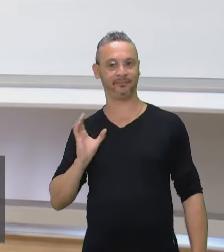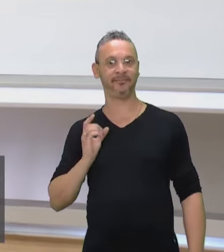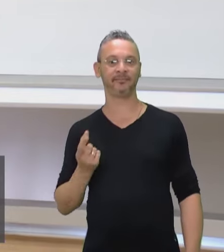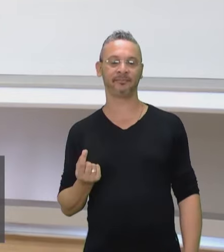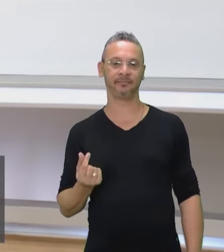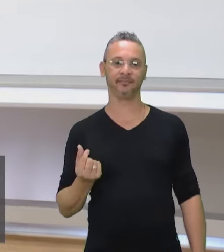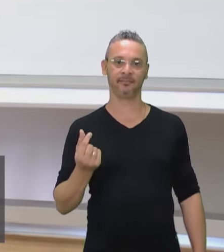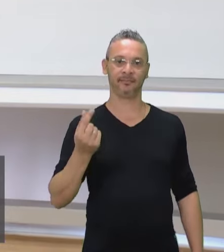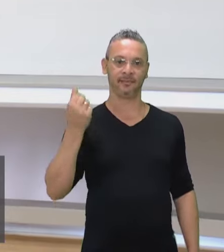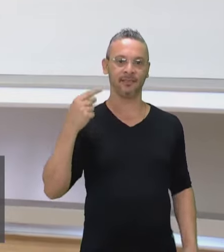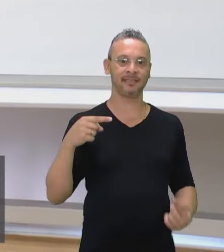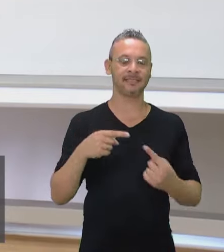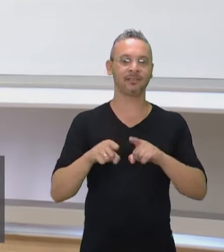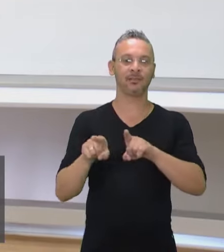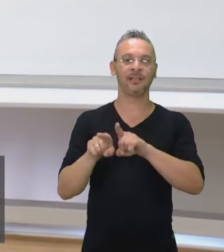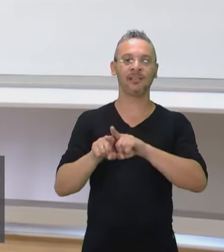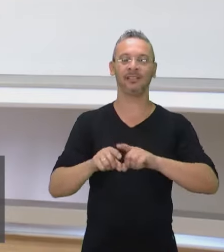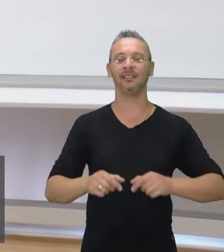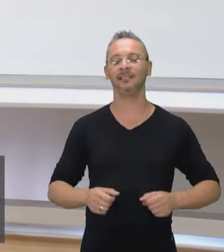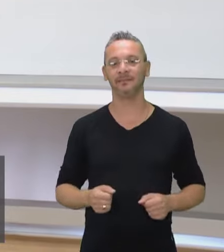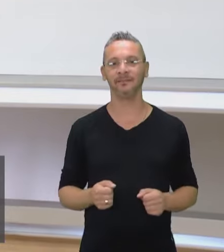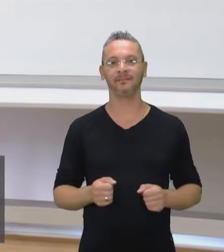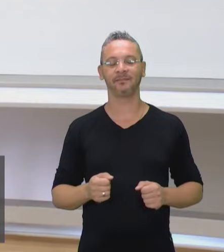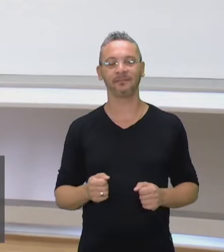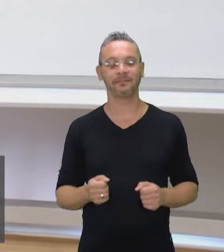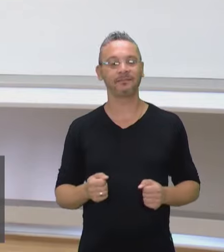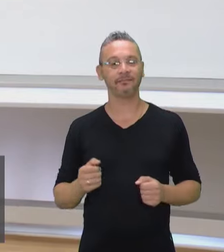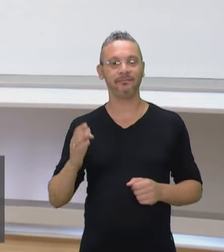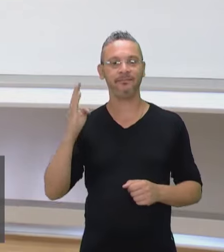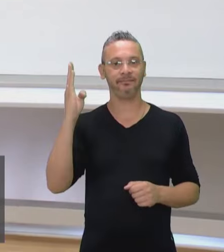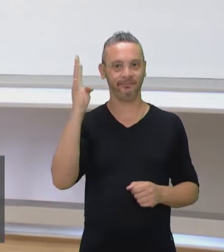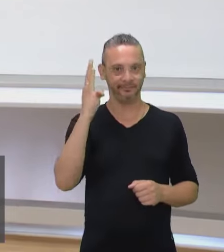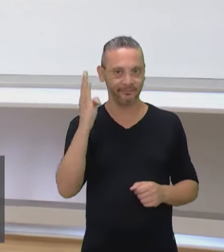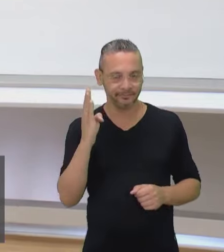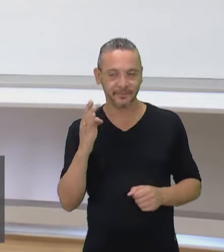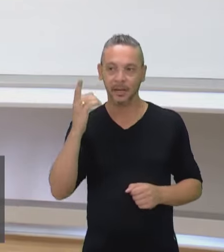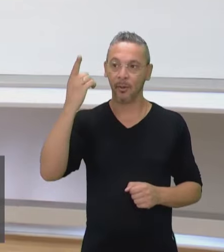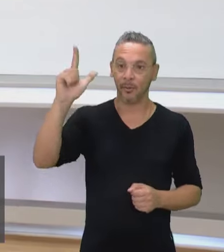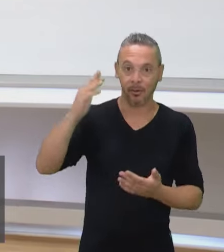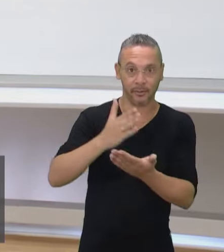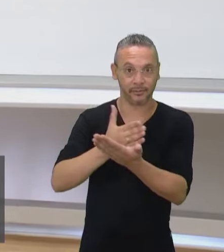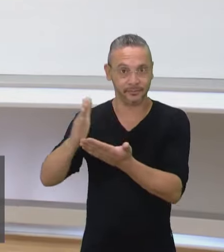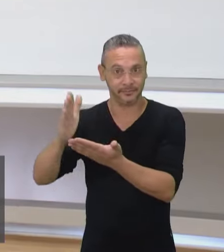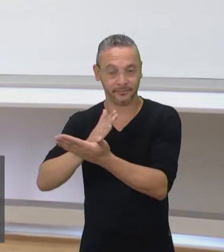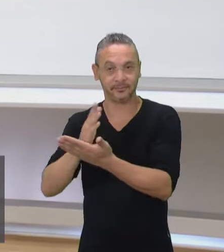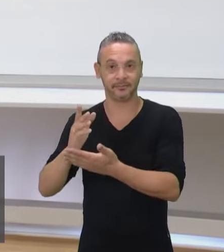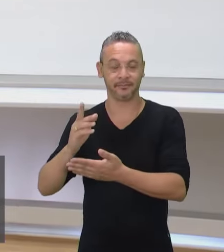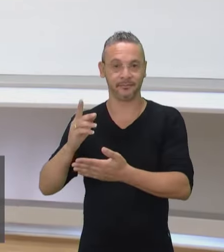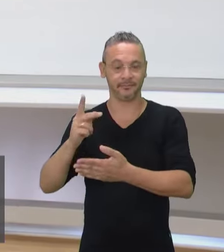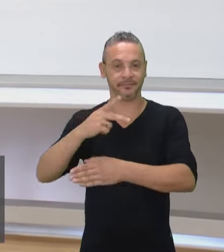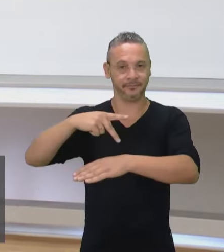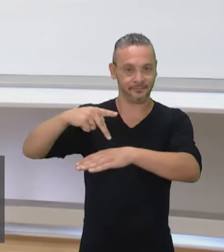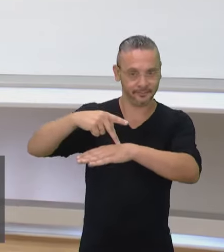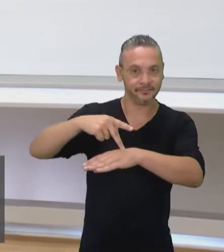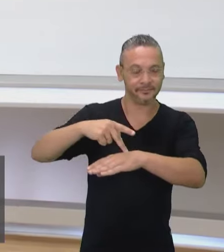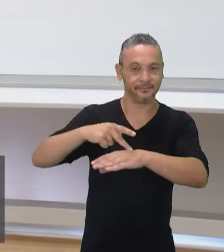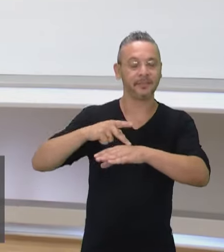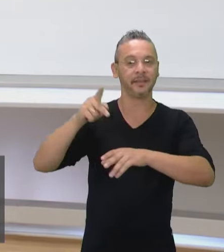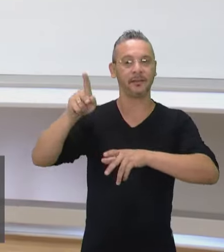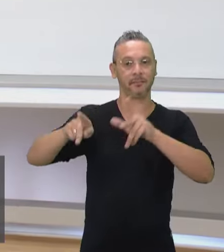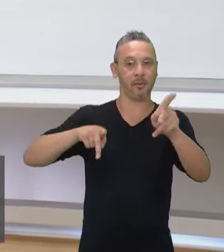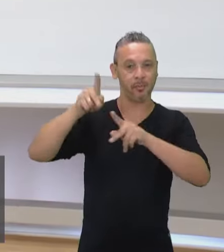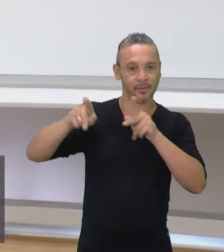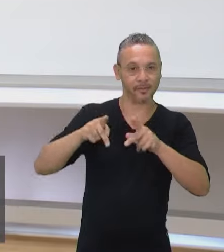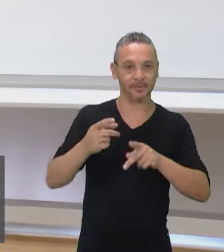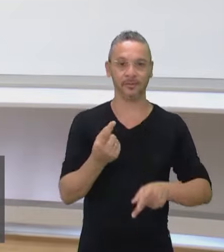riqueza daqui do Brasil, enquanto o restante, né, que é a grande maioria da população,